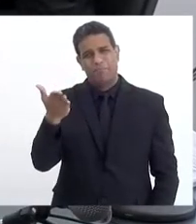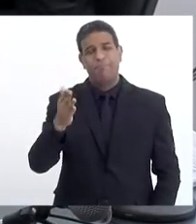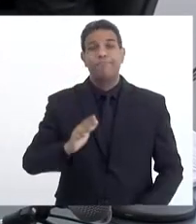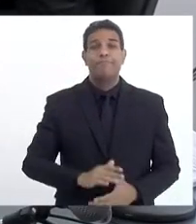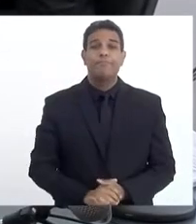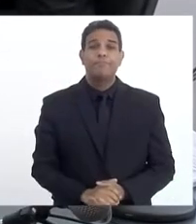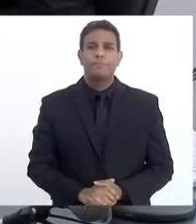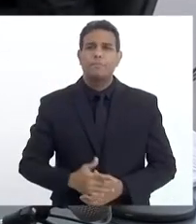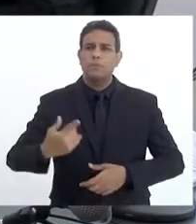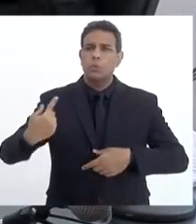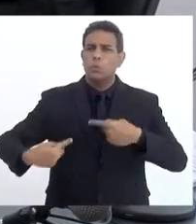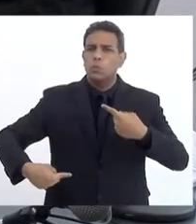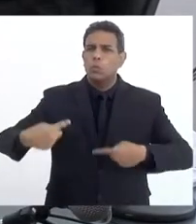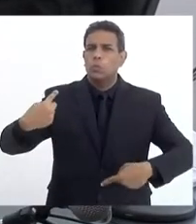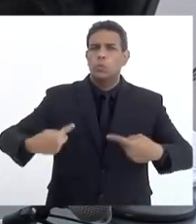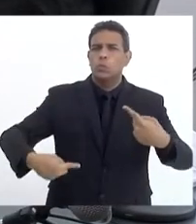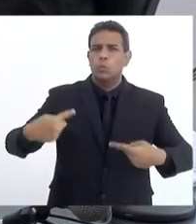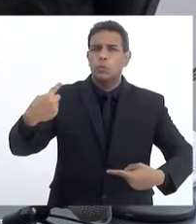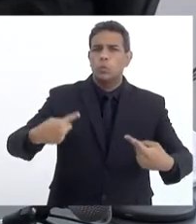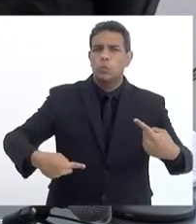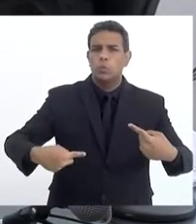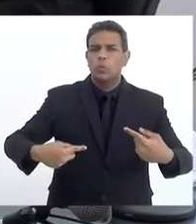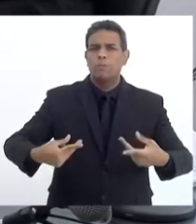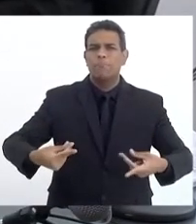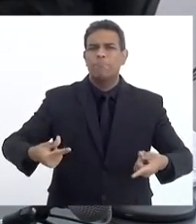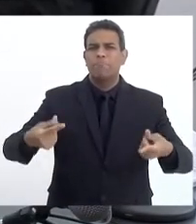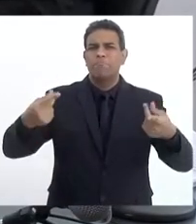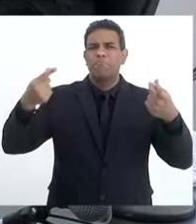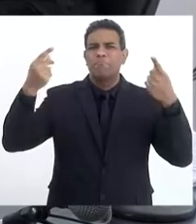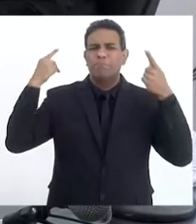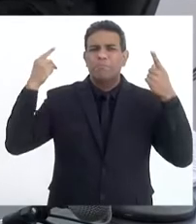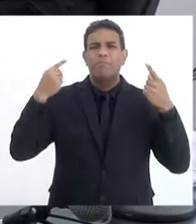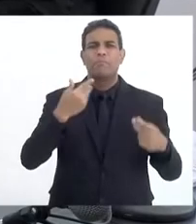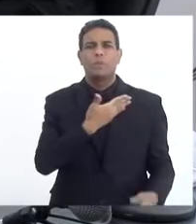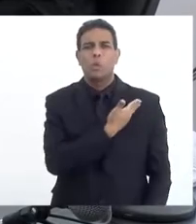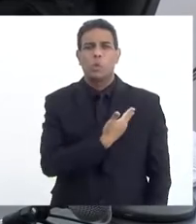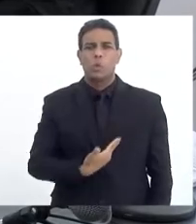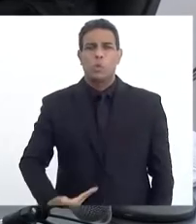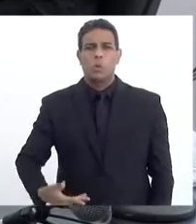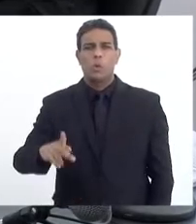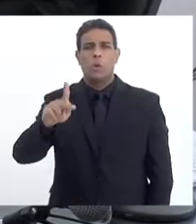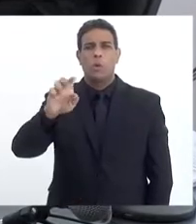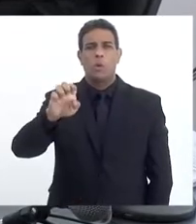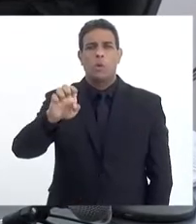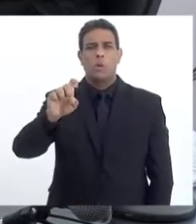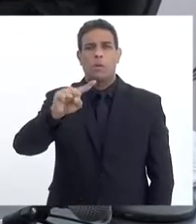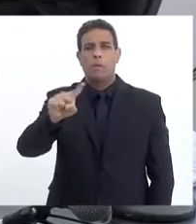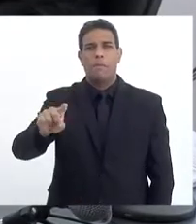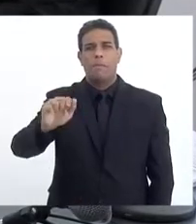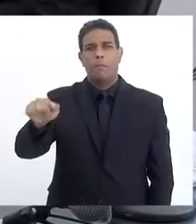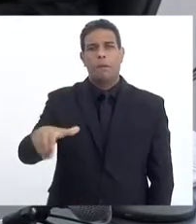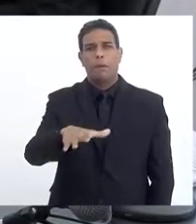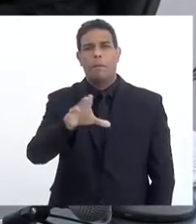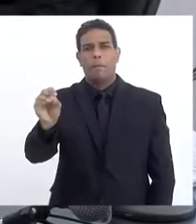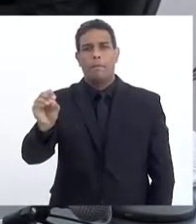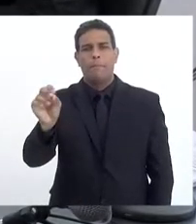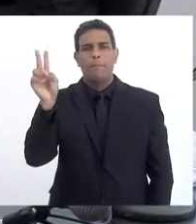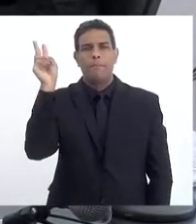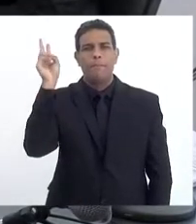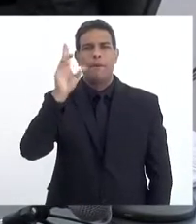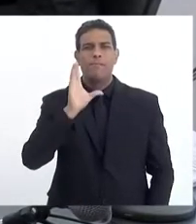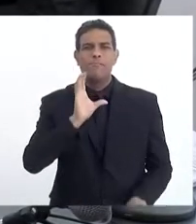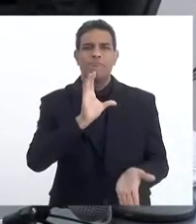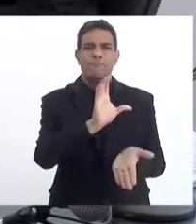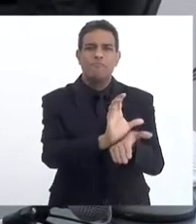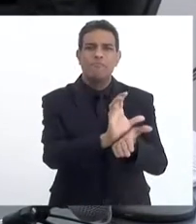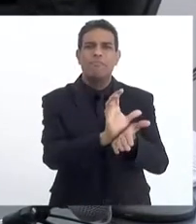grande discussão aqui, salvo no governo do Cabral, do Pezão, onde foi dado incentivo fiscal para reposição de frota de caminhões